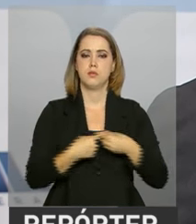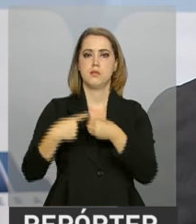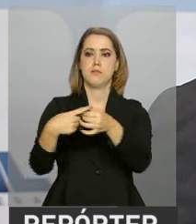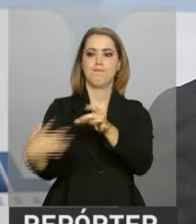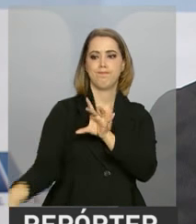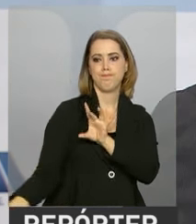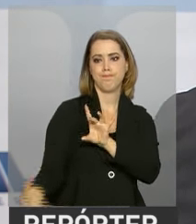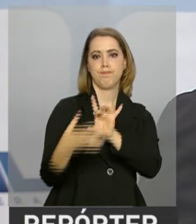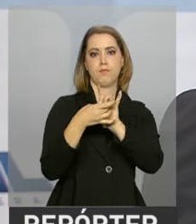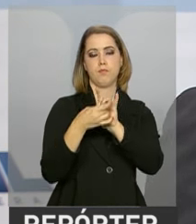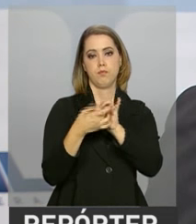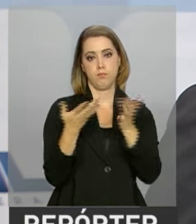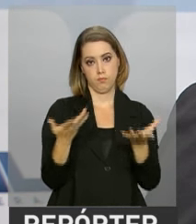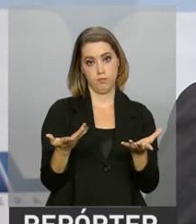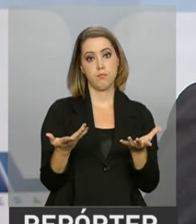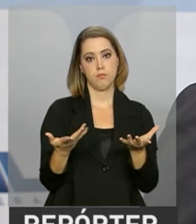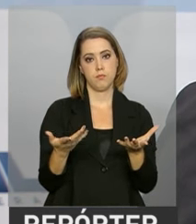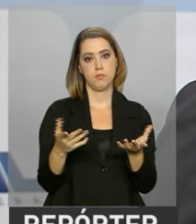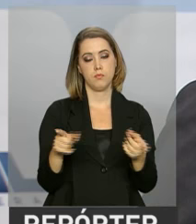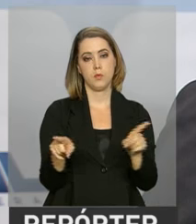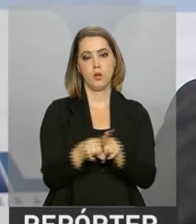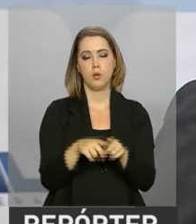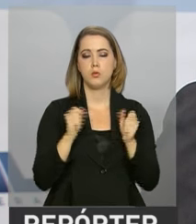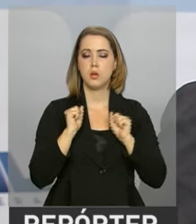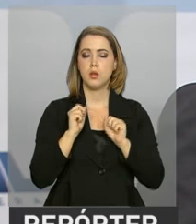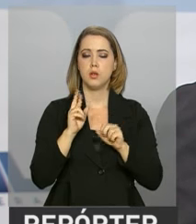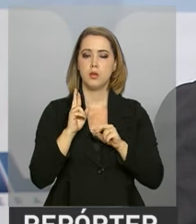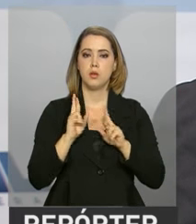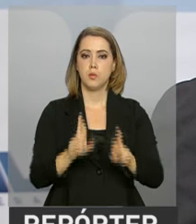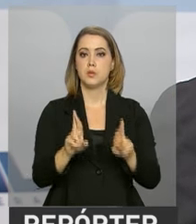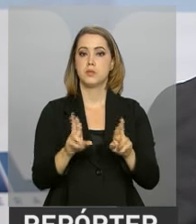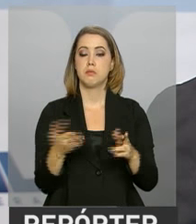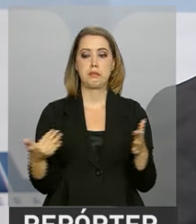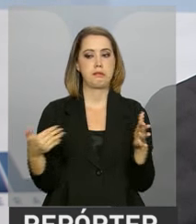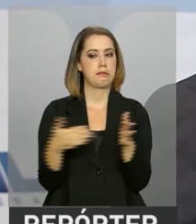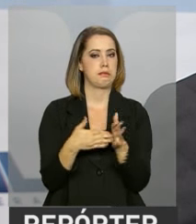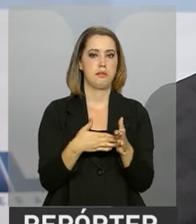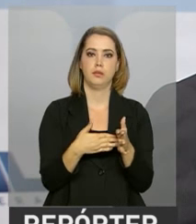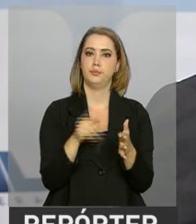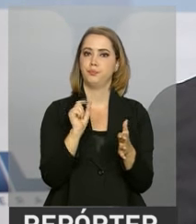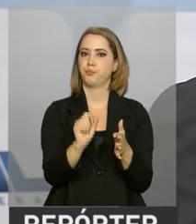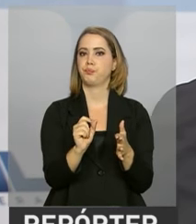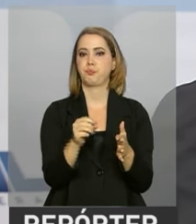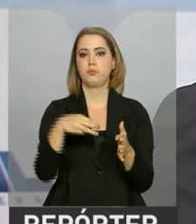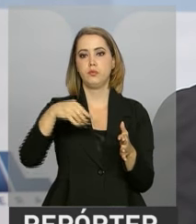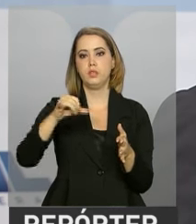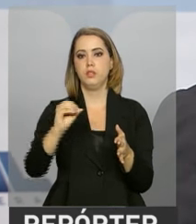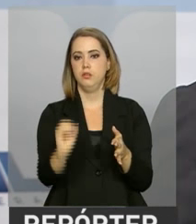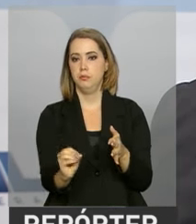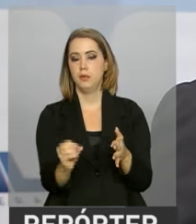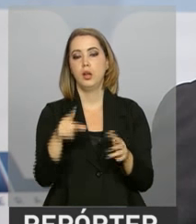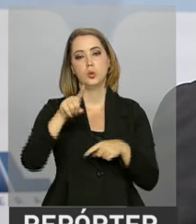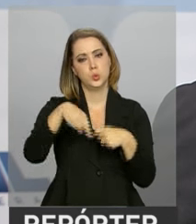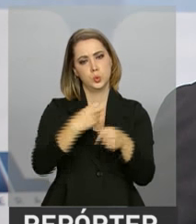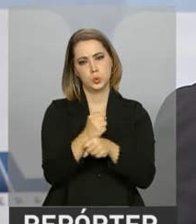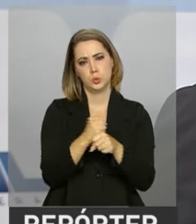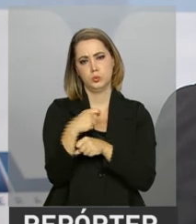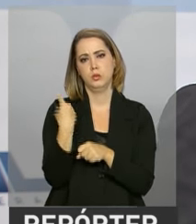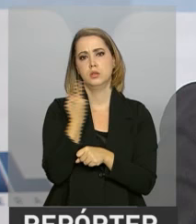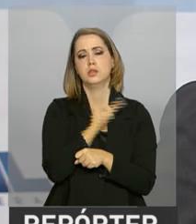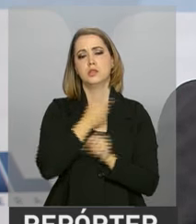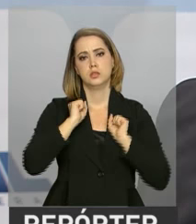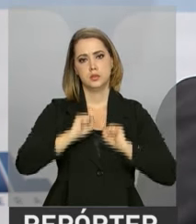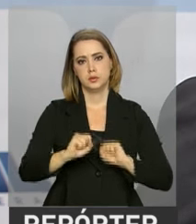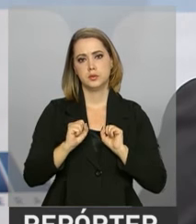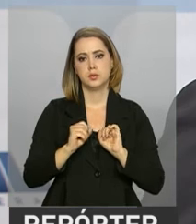Integradas aqui no exus AB então eu espero que no máximo até maio do ano que vem nós tenos A